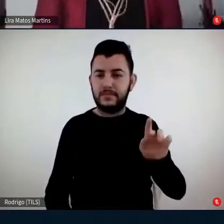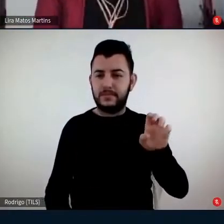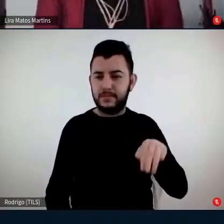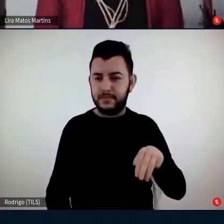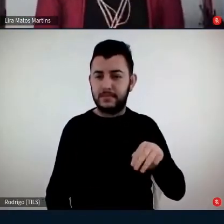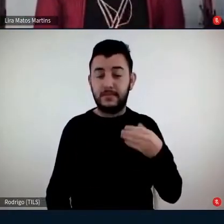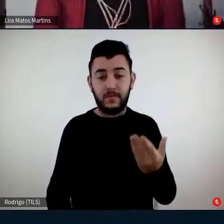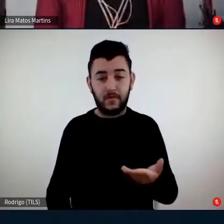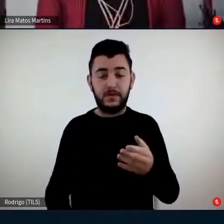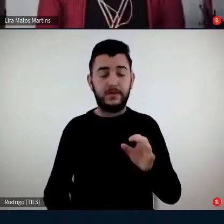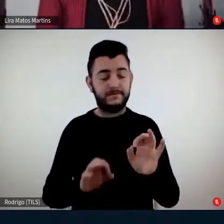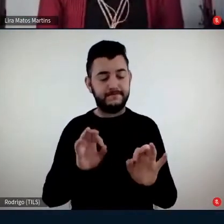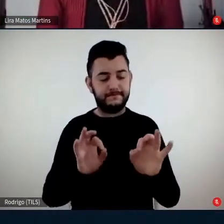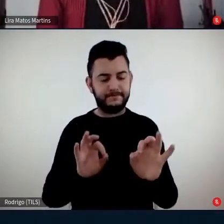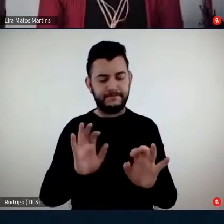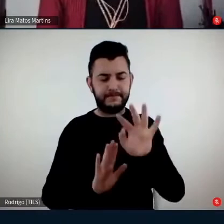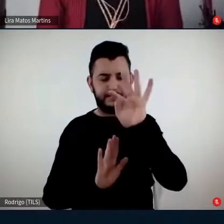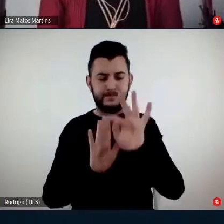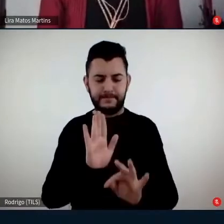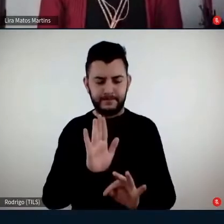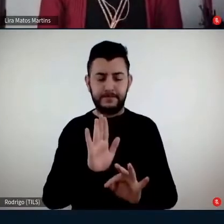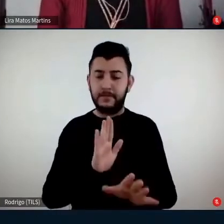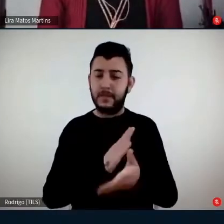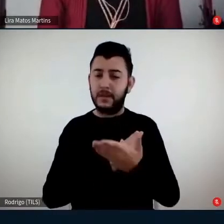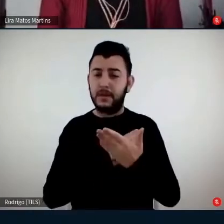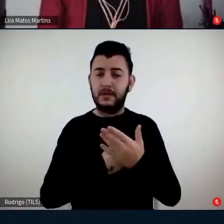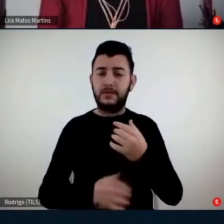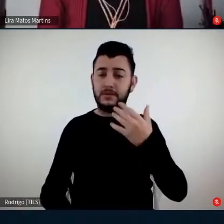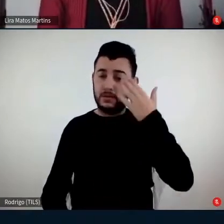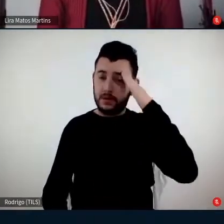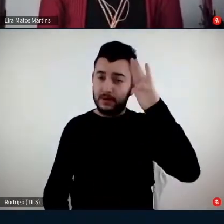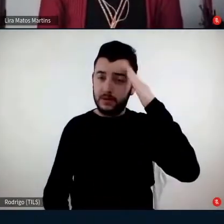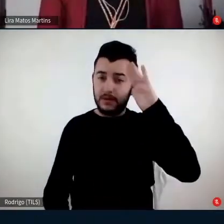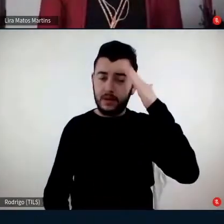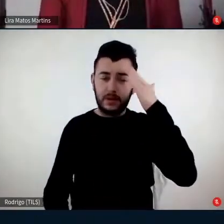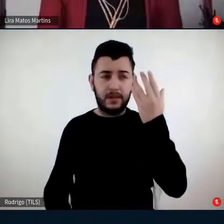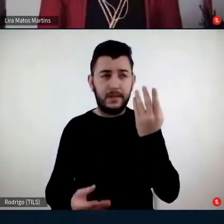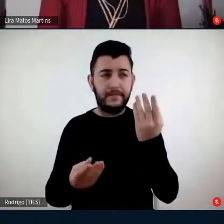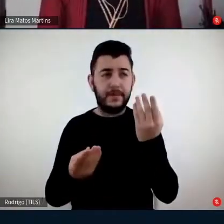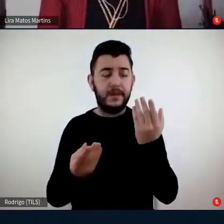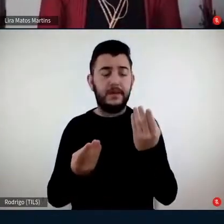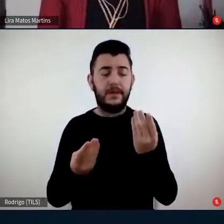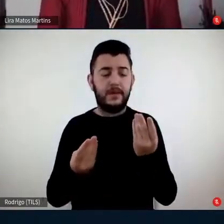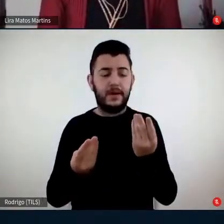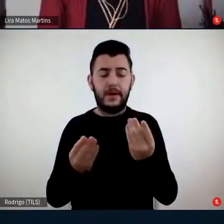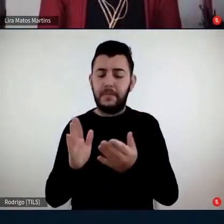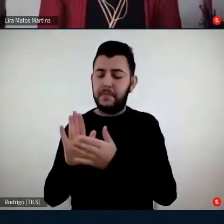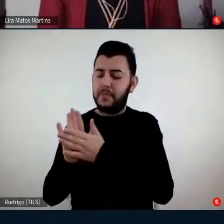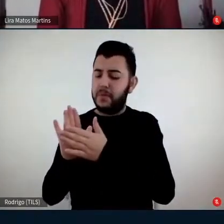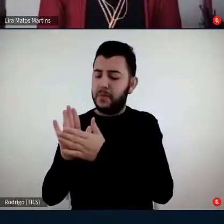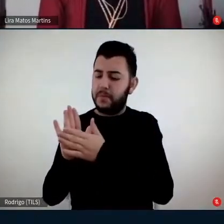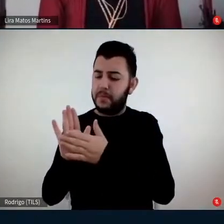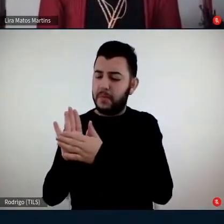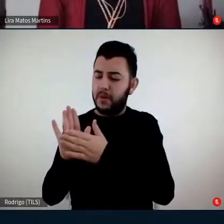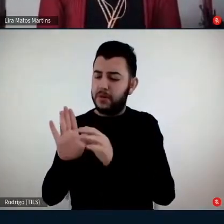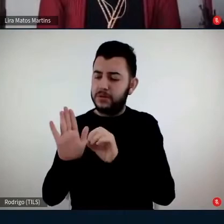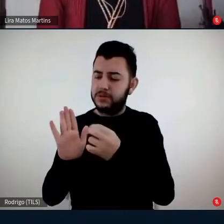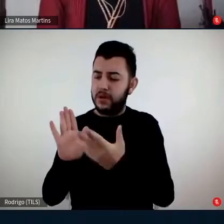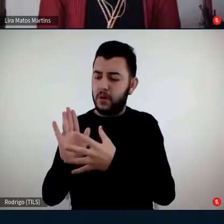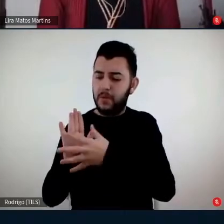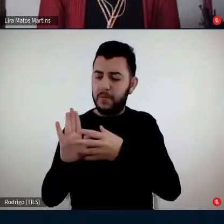texto, você dá a entender que não há uma proposta ou aplicação de algum